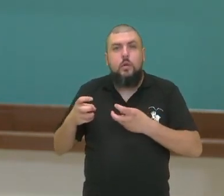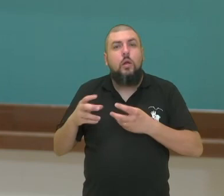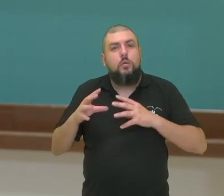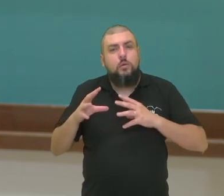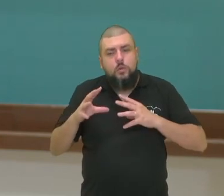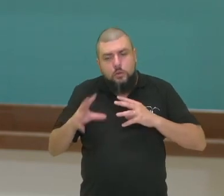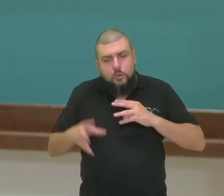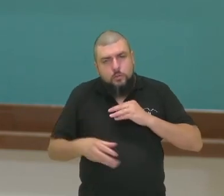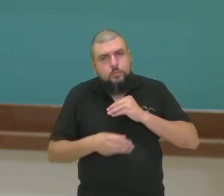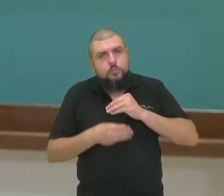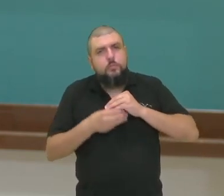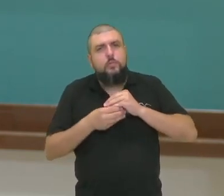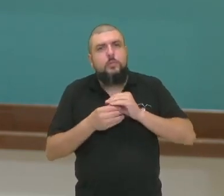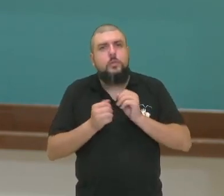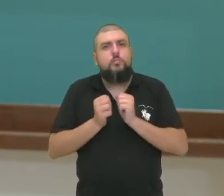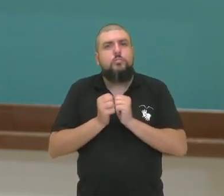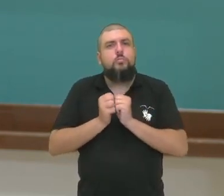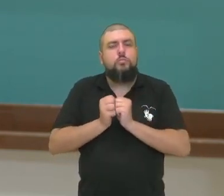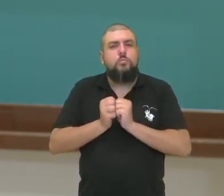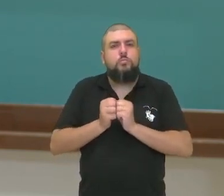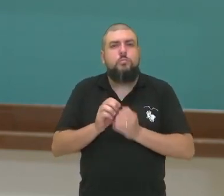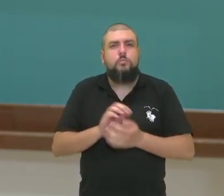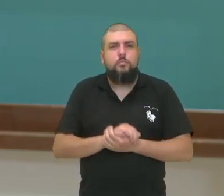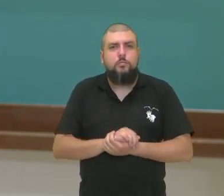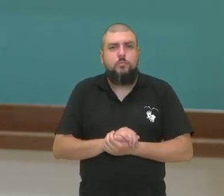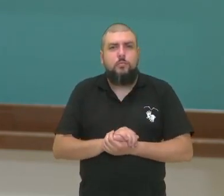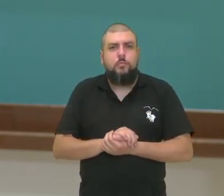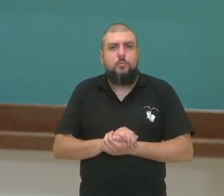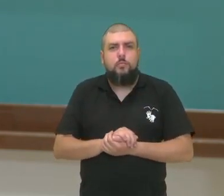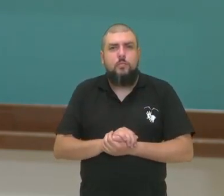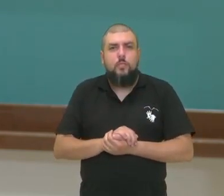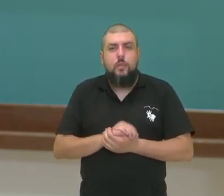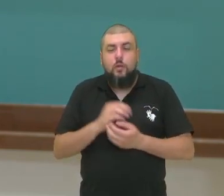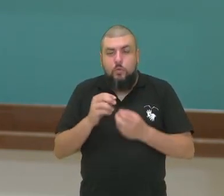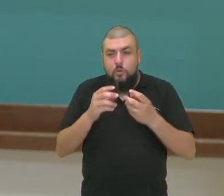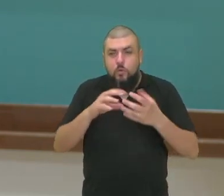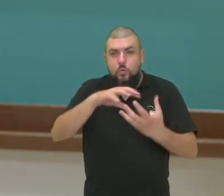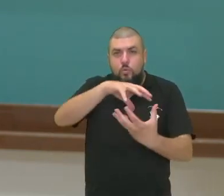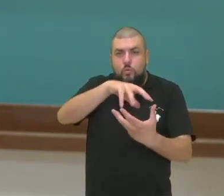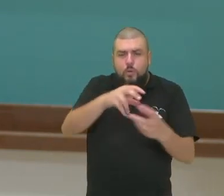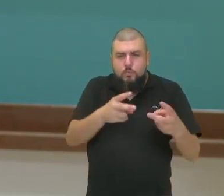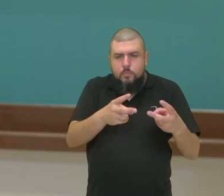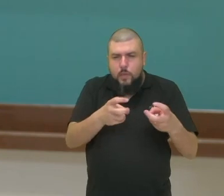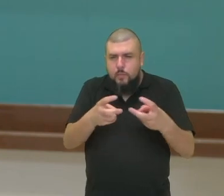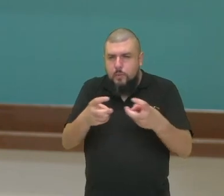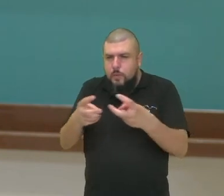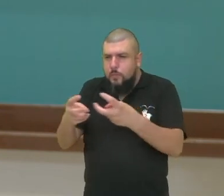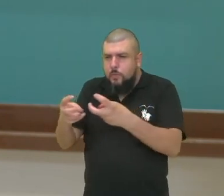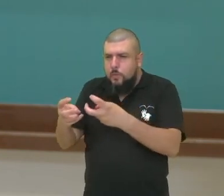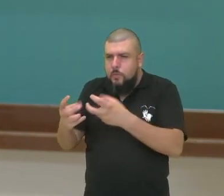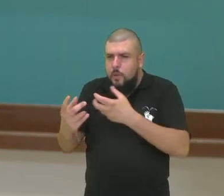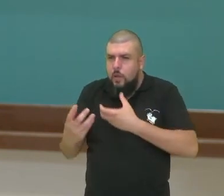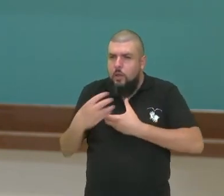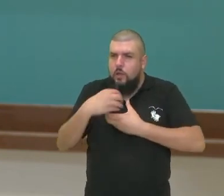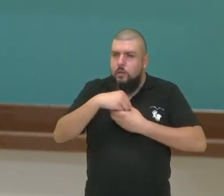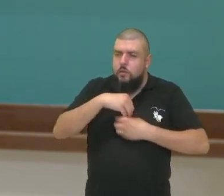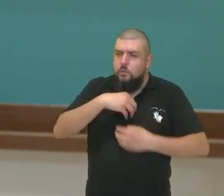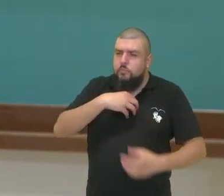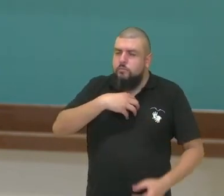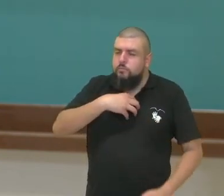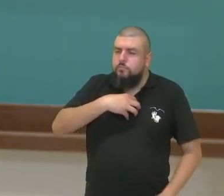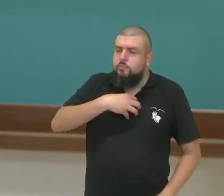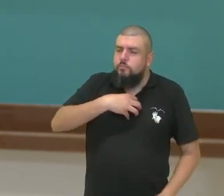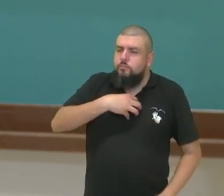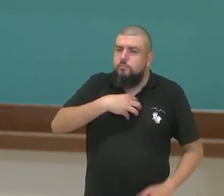no processo do conhecimento. Eu percebo o mundo, esse mundo gera efeitos em mim e a partir disso eu formo